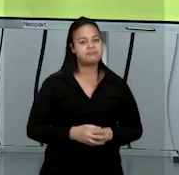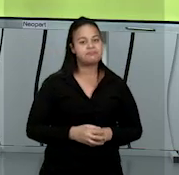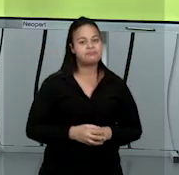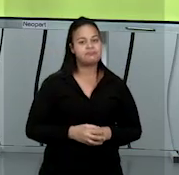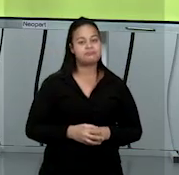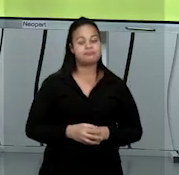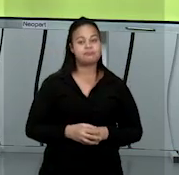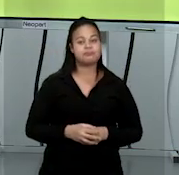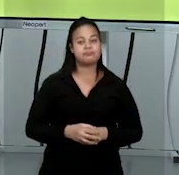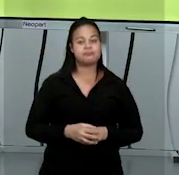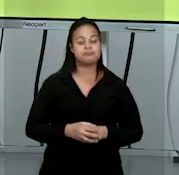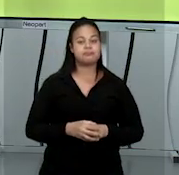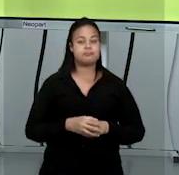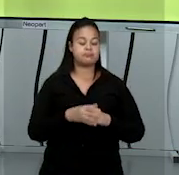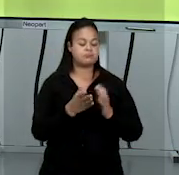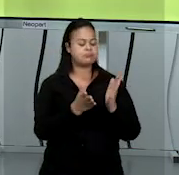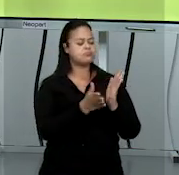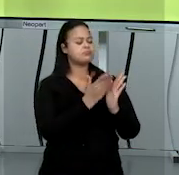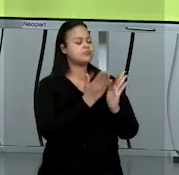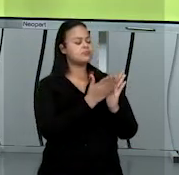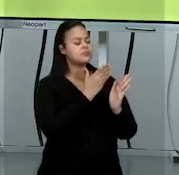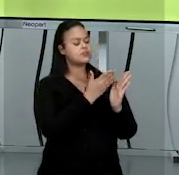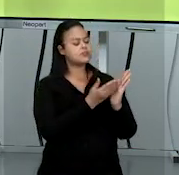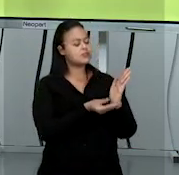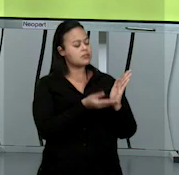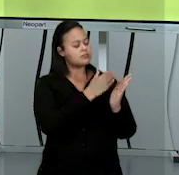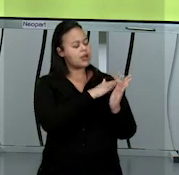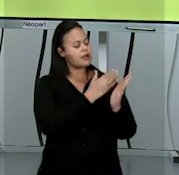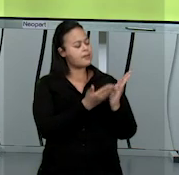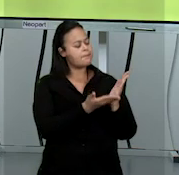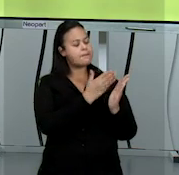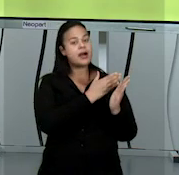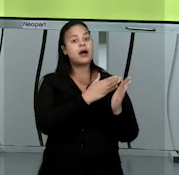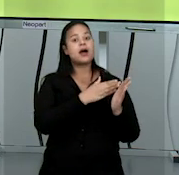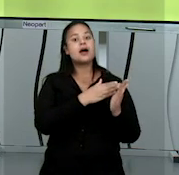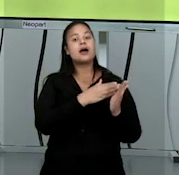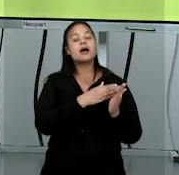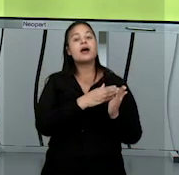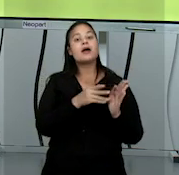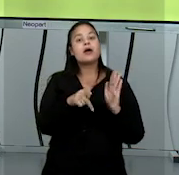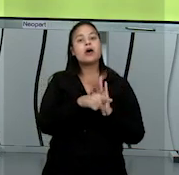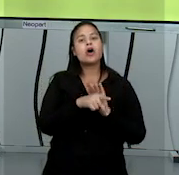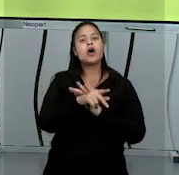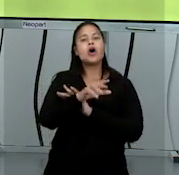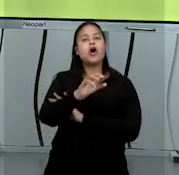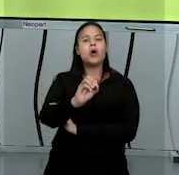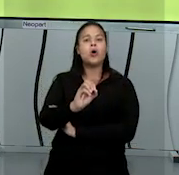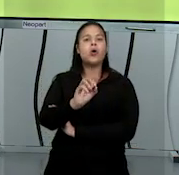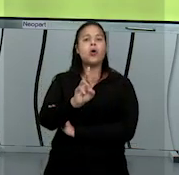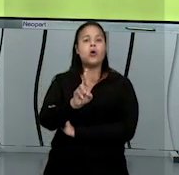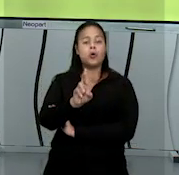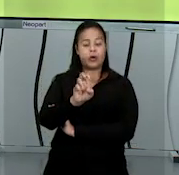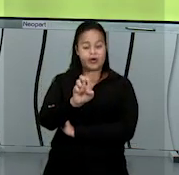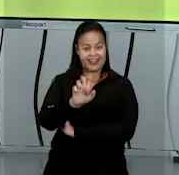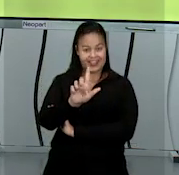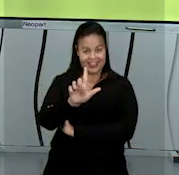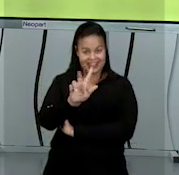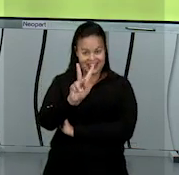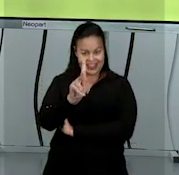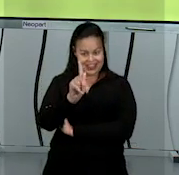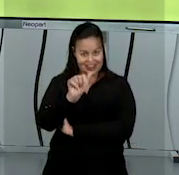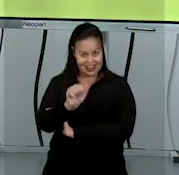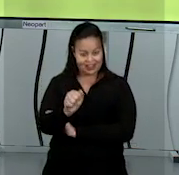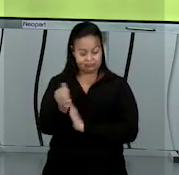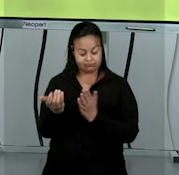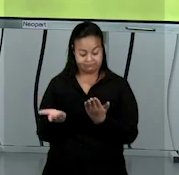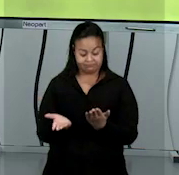A orelha de um livro. Todo livro tem uma orelha. A orelha de um livro é quando você pega o livro, abre